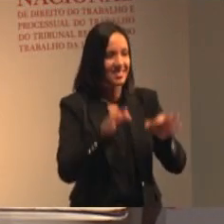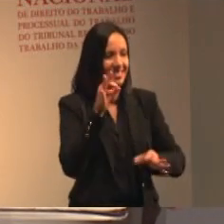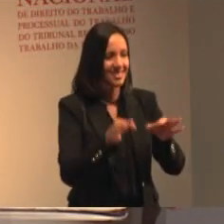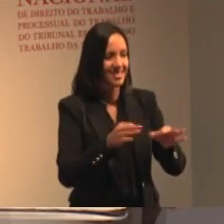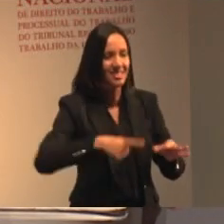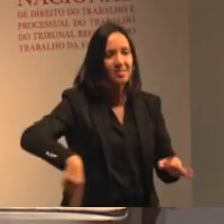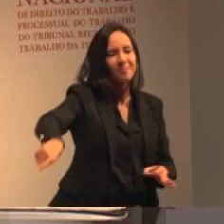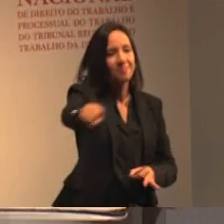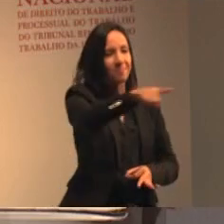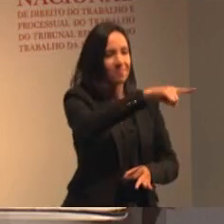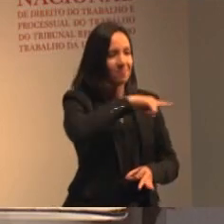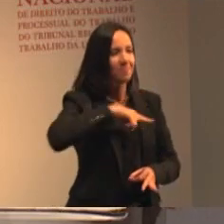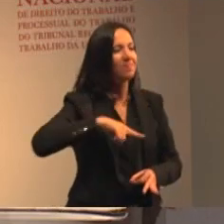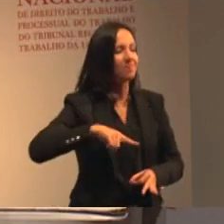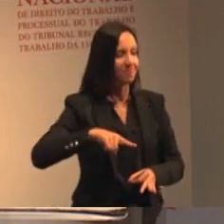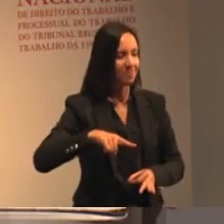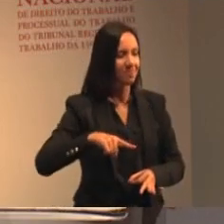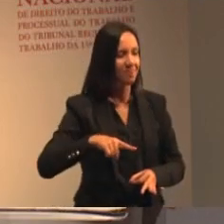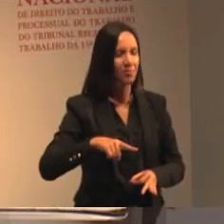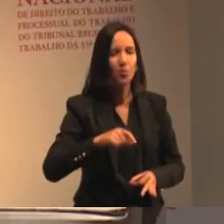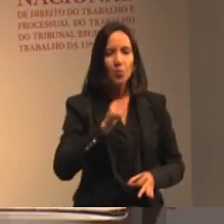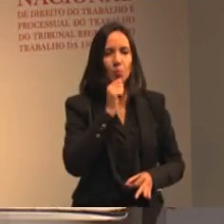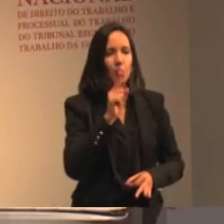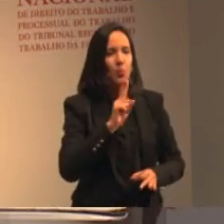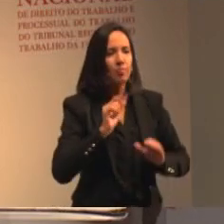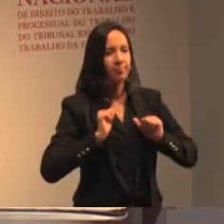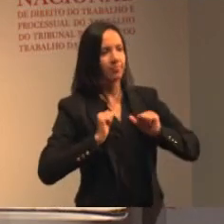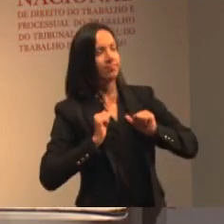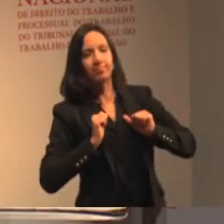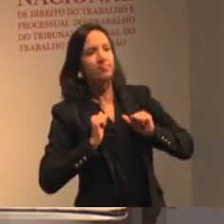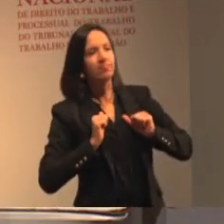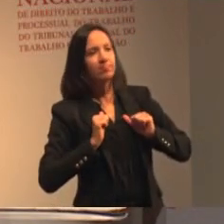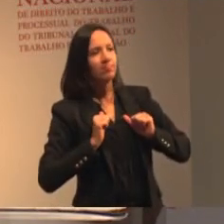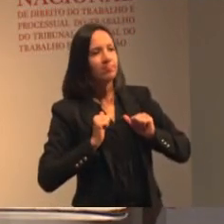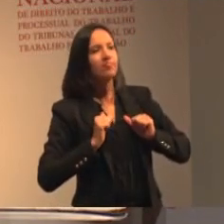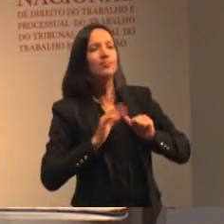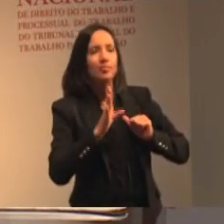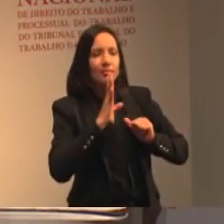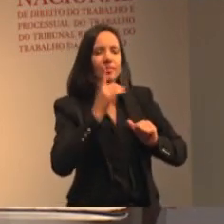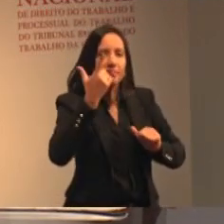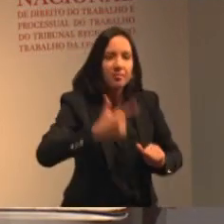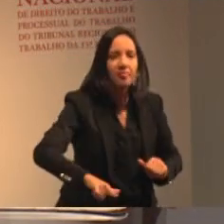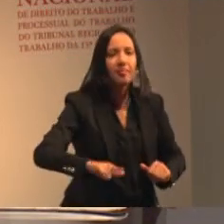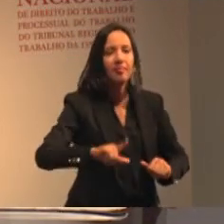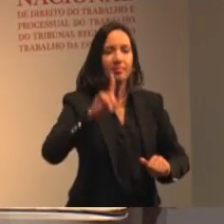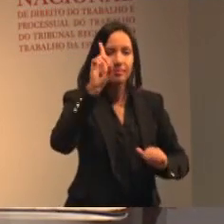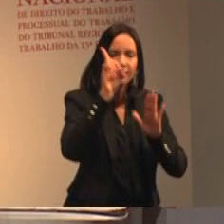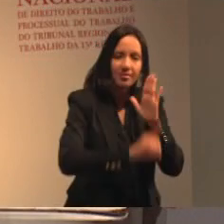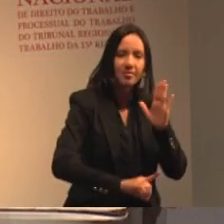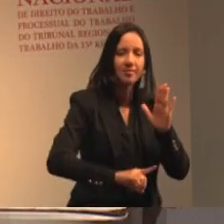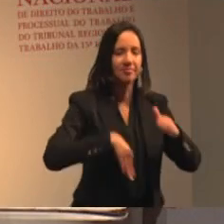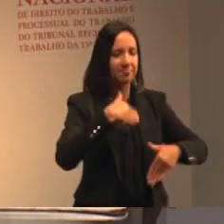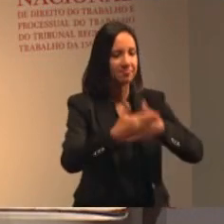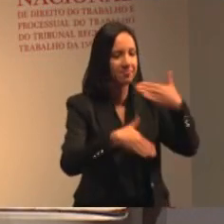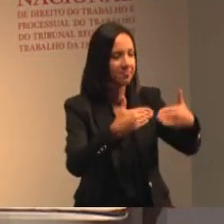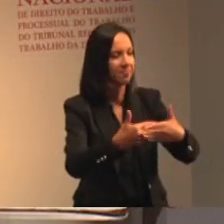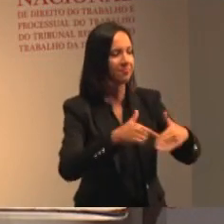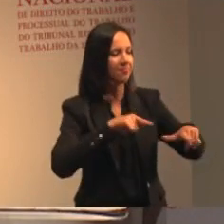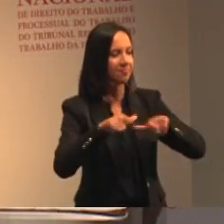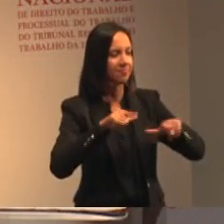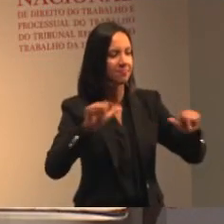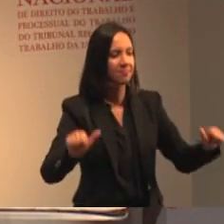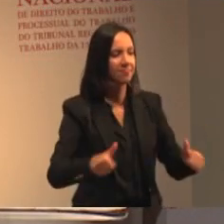laboral e que não se furtam em conhecer mais o direito e o processo do trabalho, com vistas